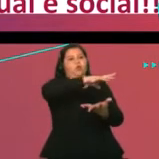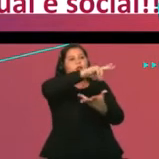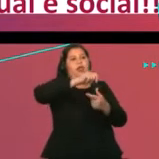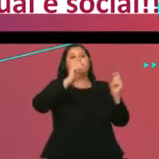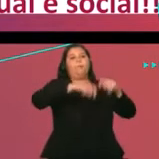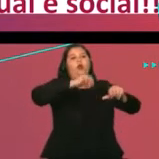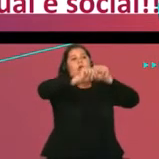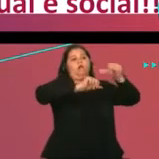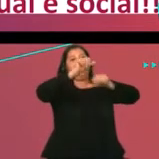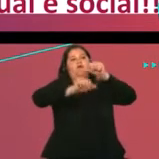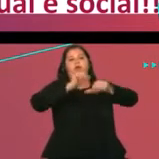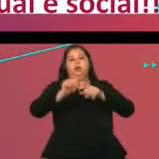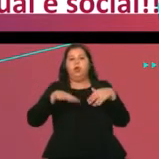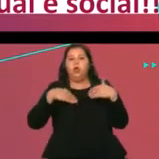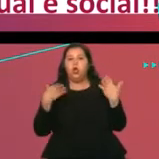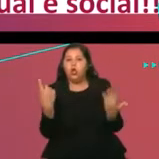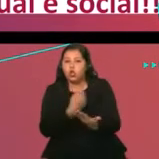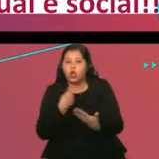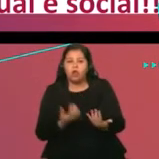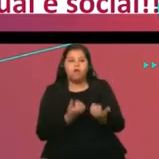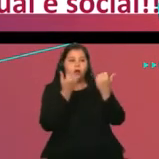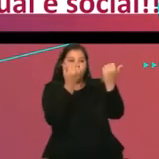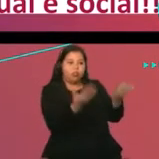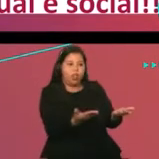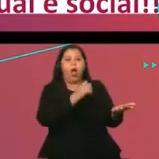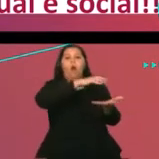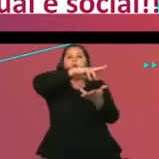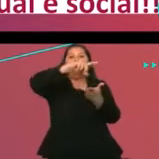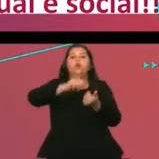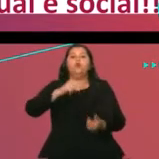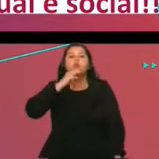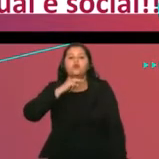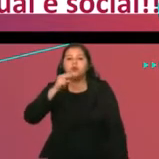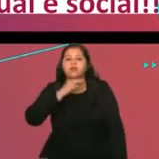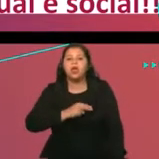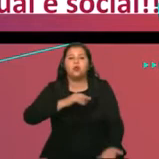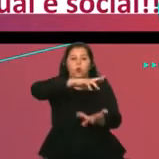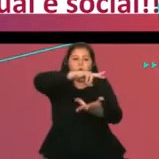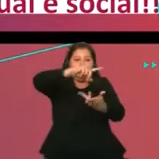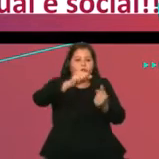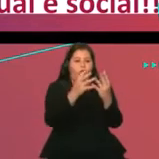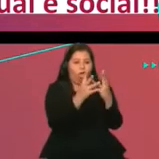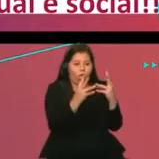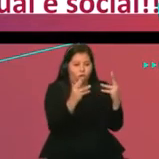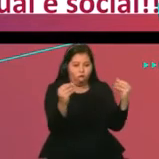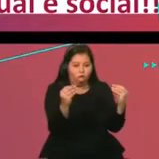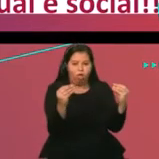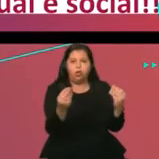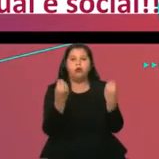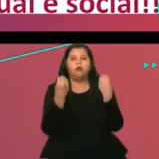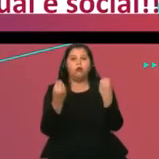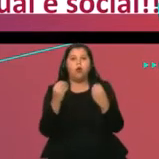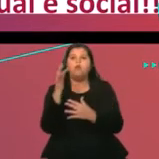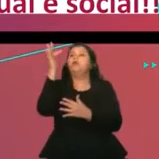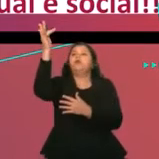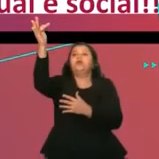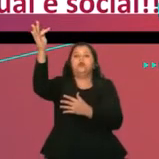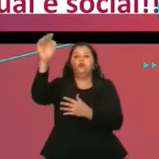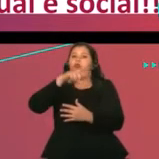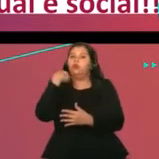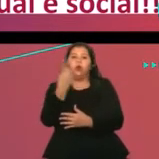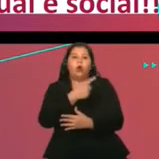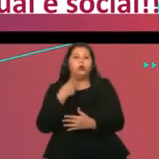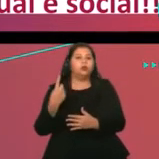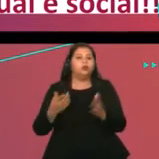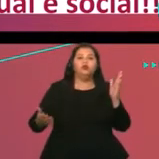nós vamos deixar um mundo para os nossos netos e para nossos filhos absolutamente agradável se é que ainda vai existir alguma Conde civilização